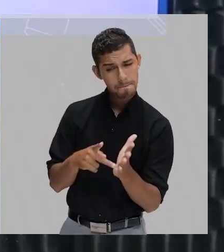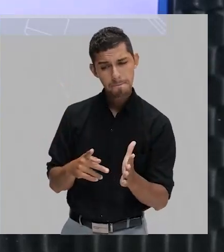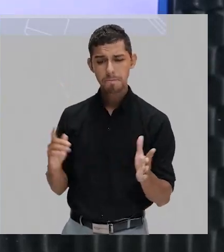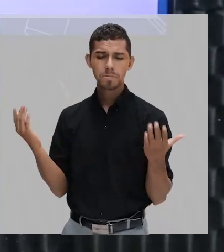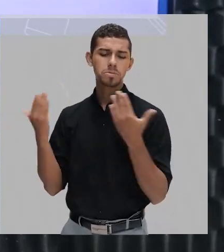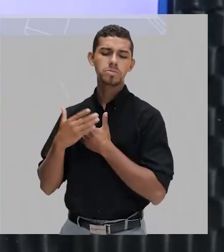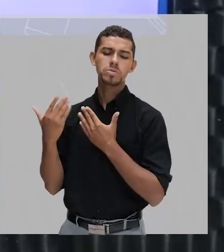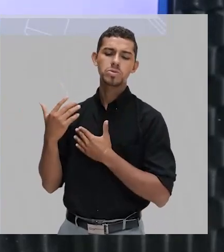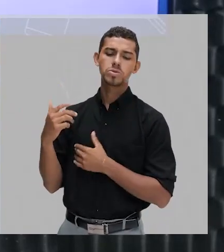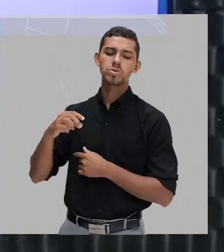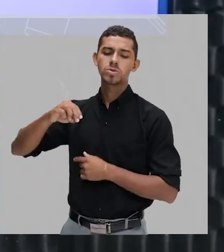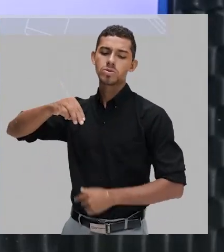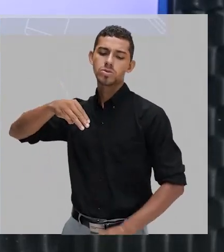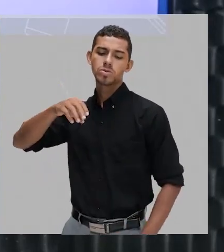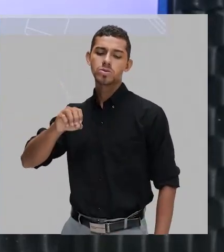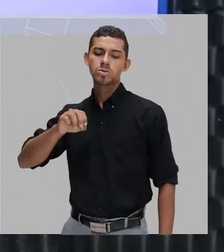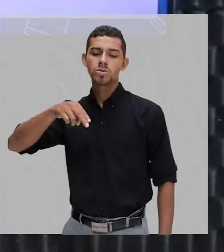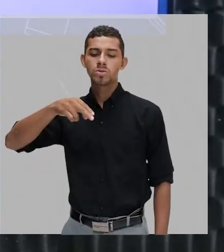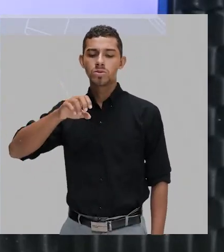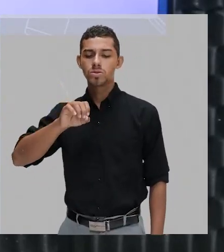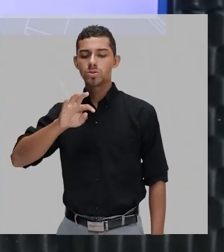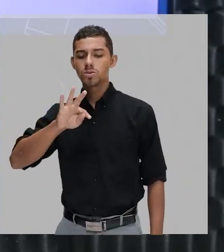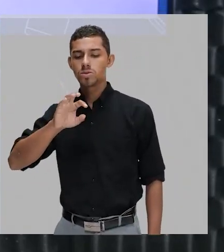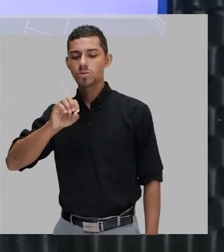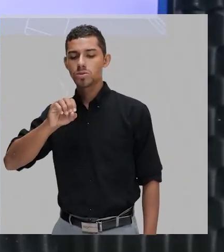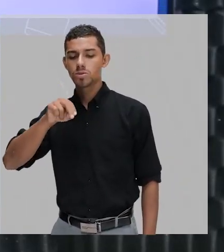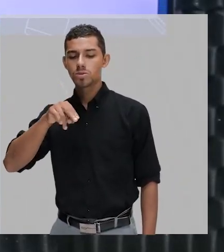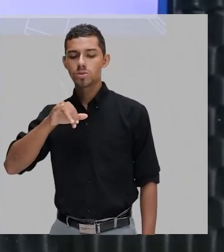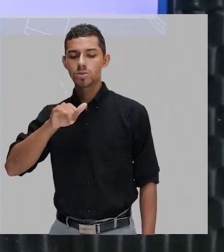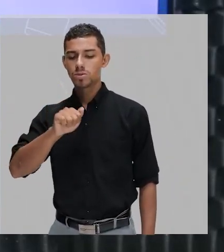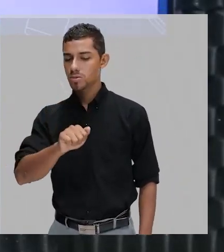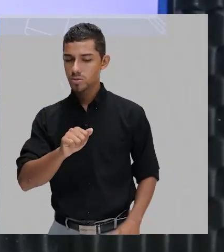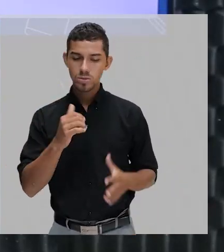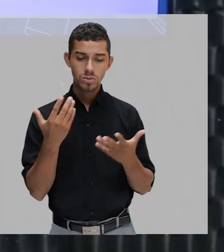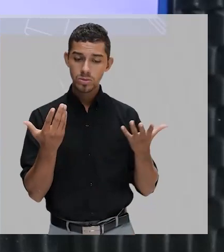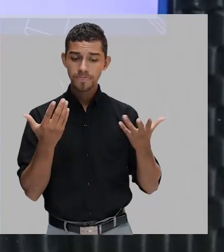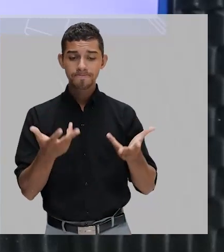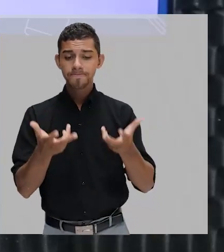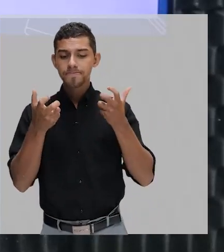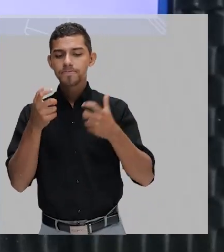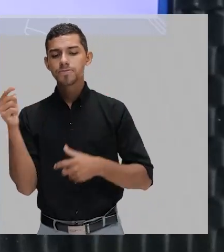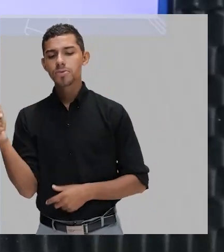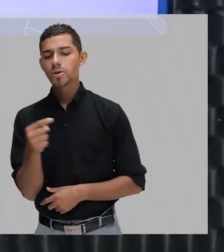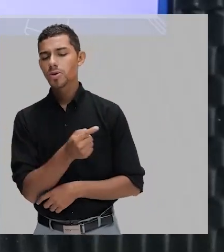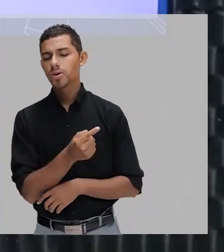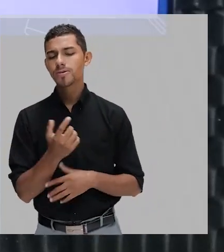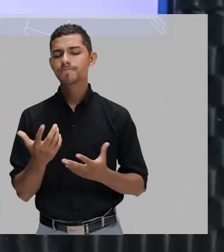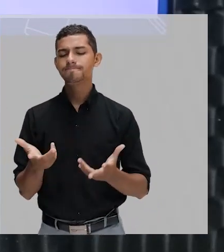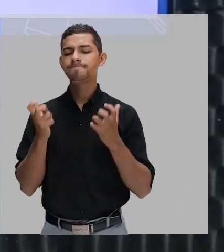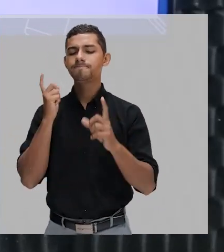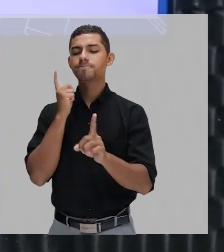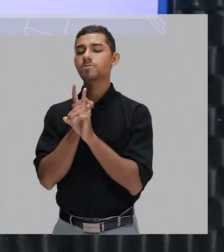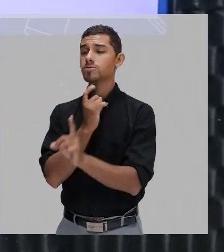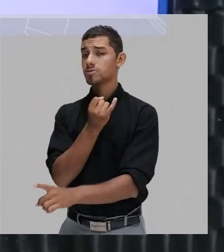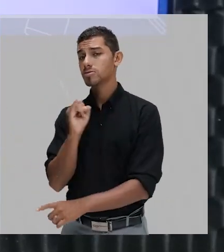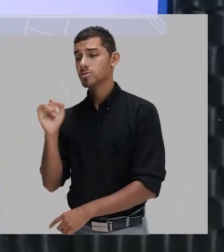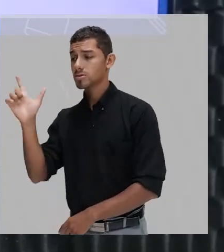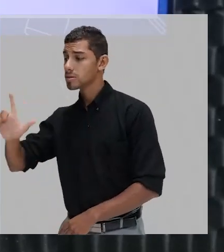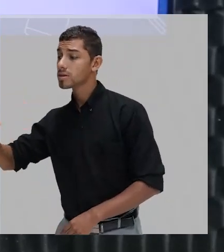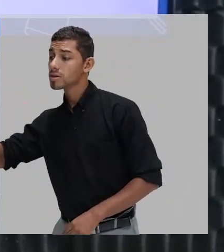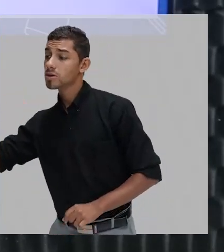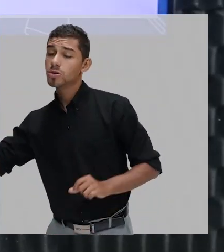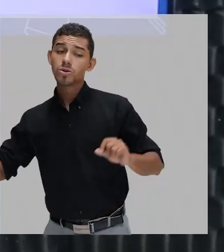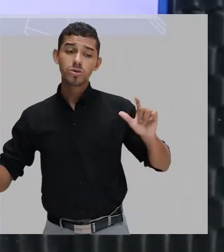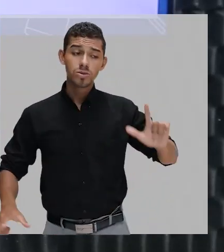vês monotonia. Por aí, já por esse pedacinho que nós estamos vendo, vocês já conseguem determinar se é um texto